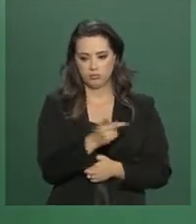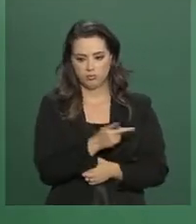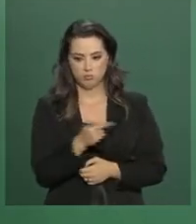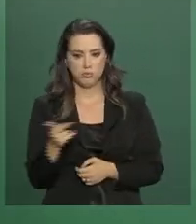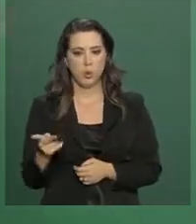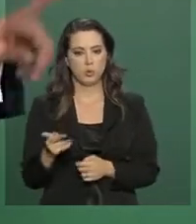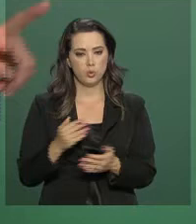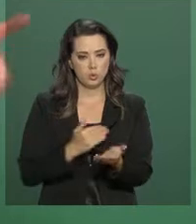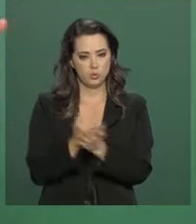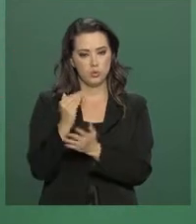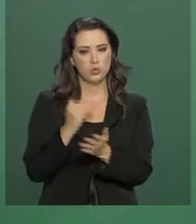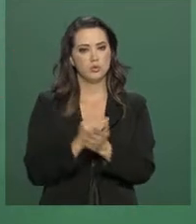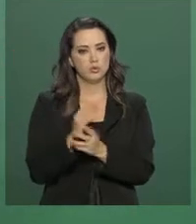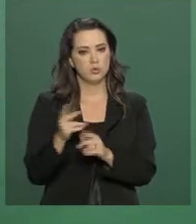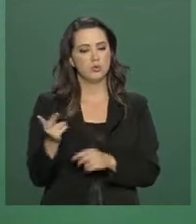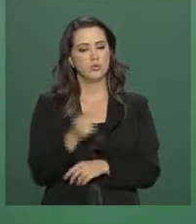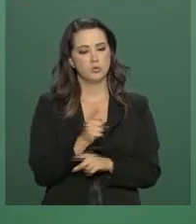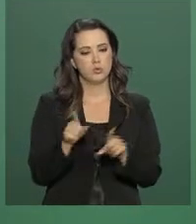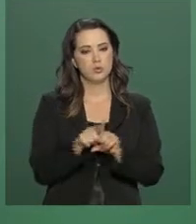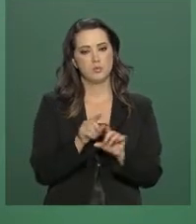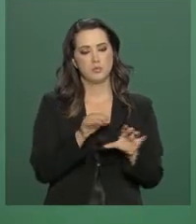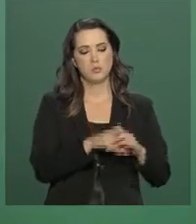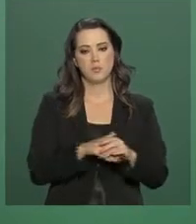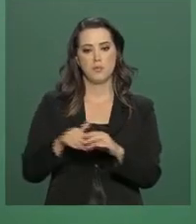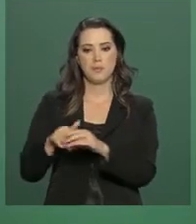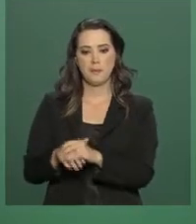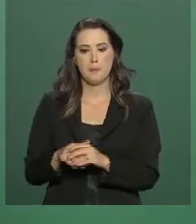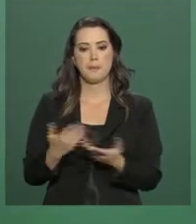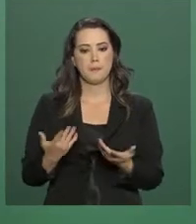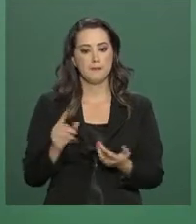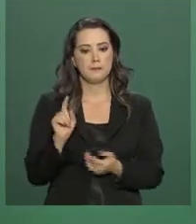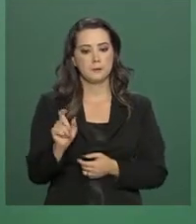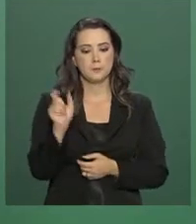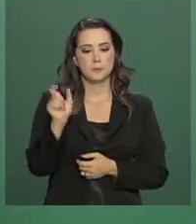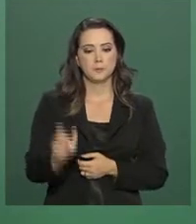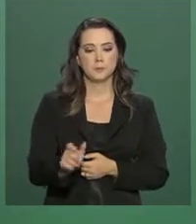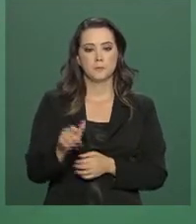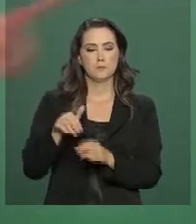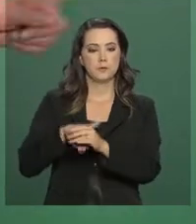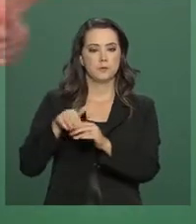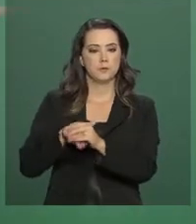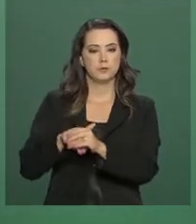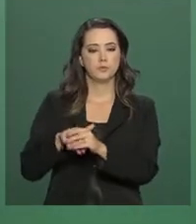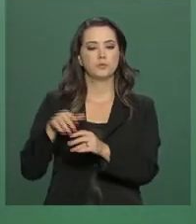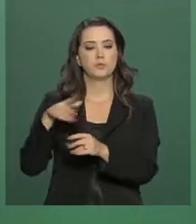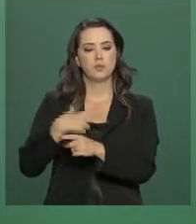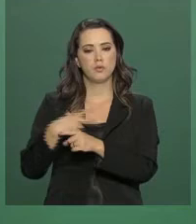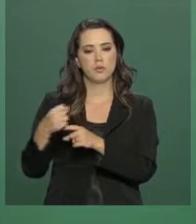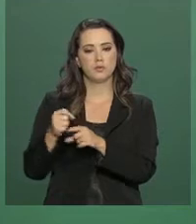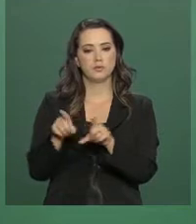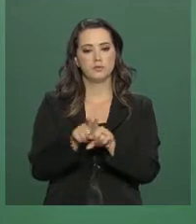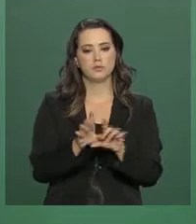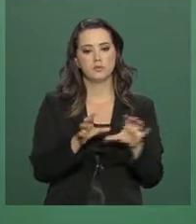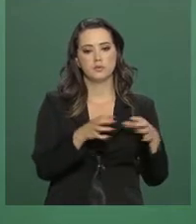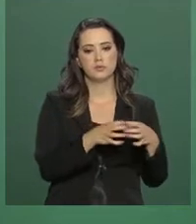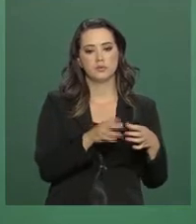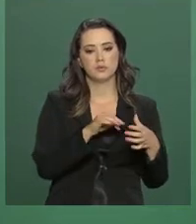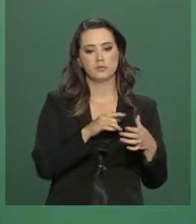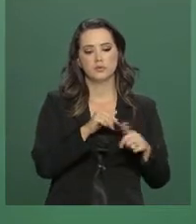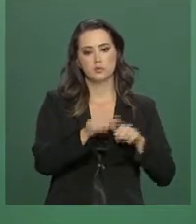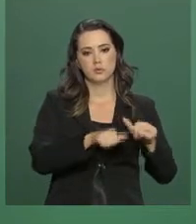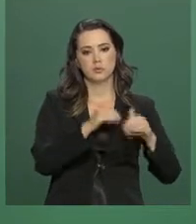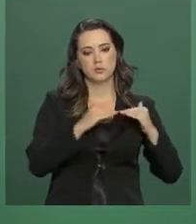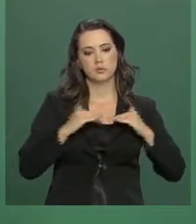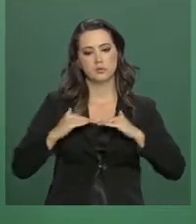também foi fruto do voto portanto a eleição elege aqueles que como o governo e aqueles que ficam na oposição já democracia